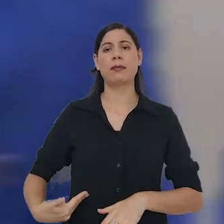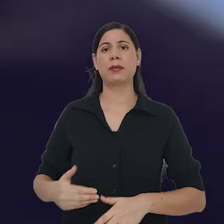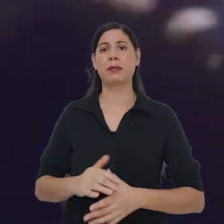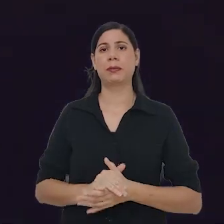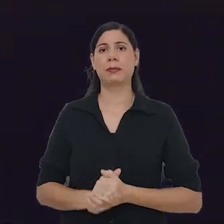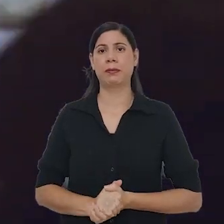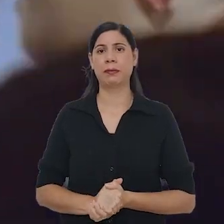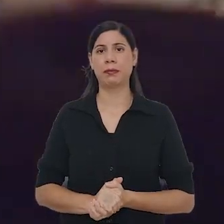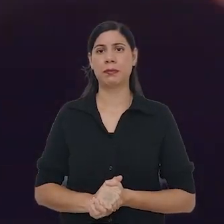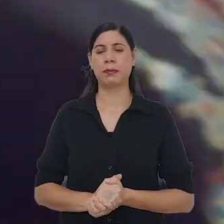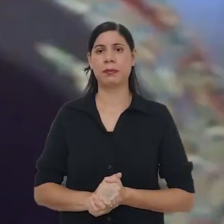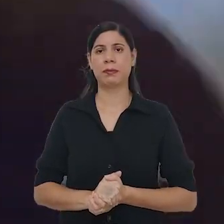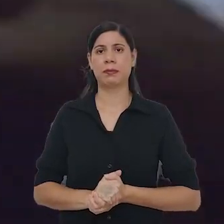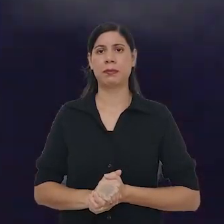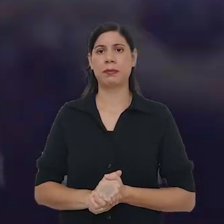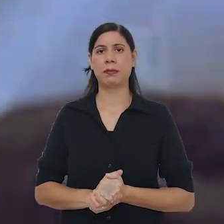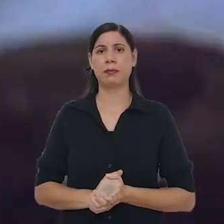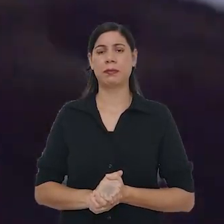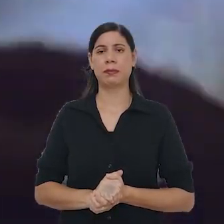públicos.